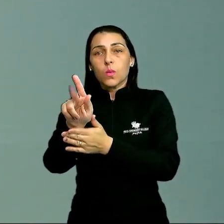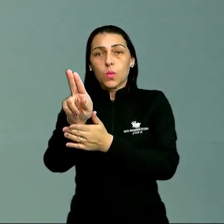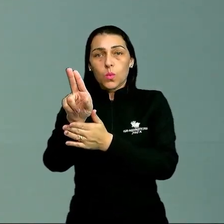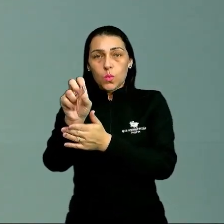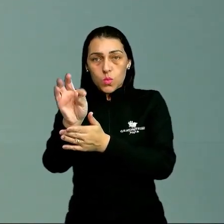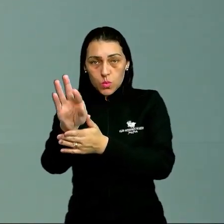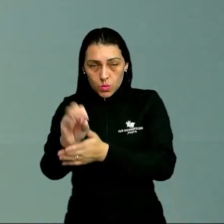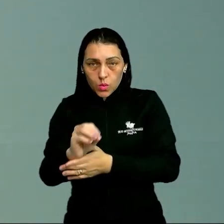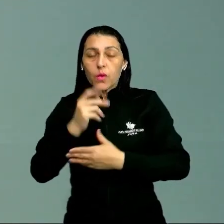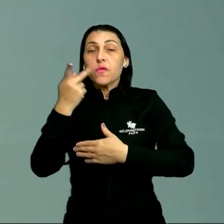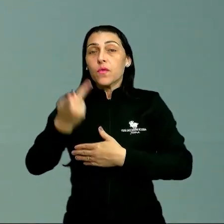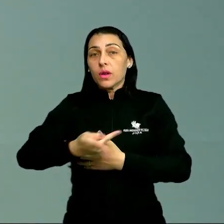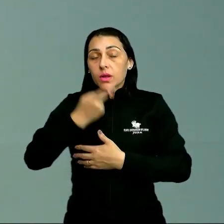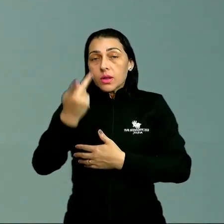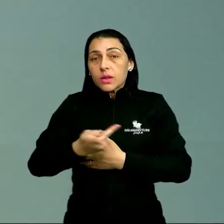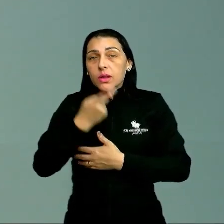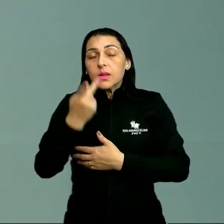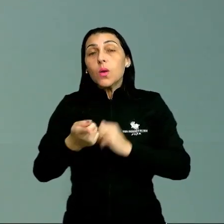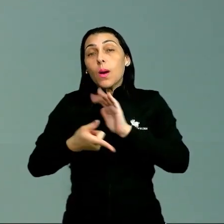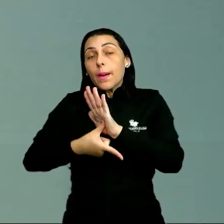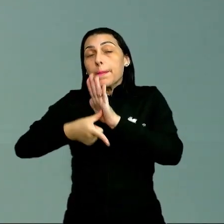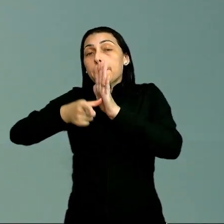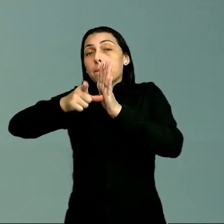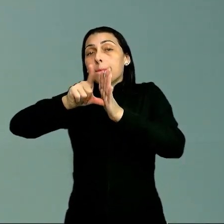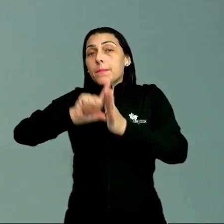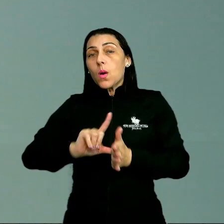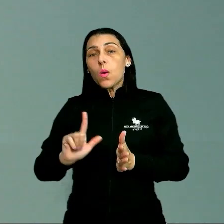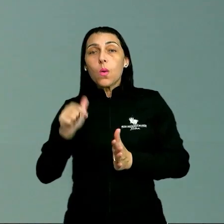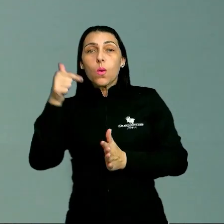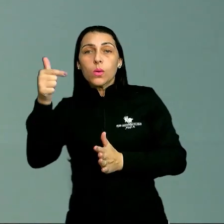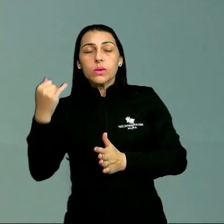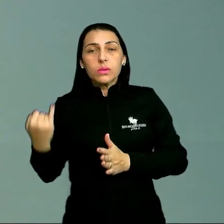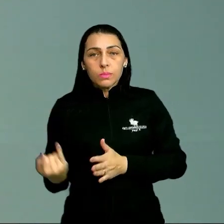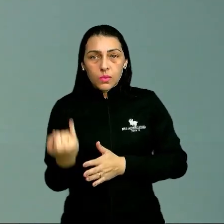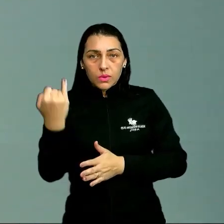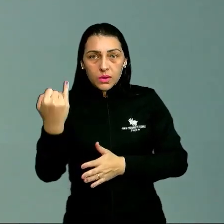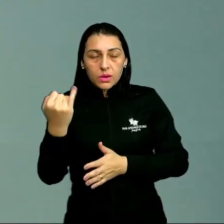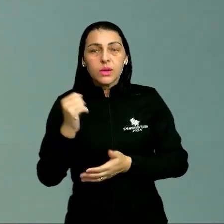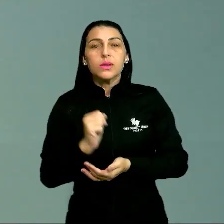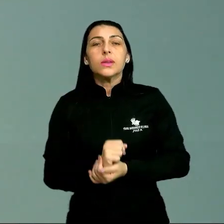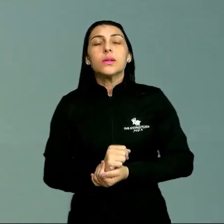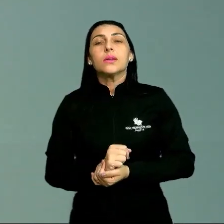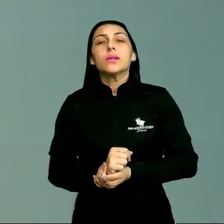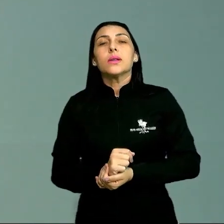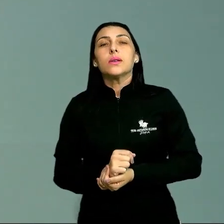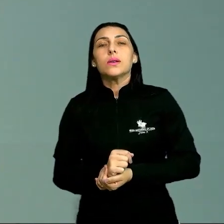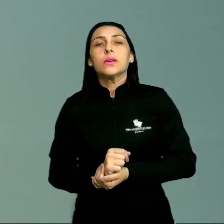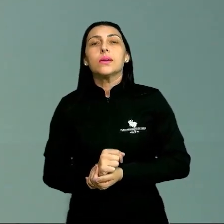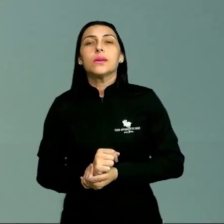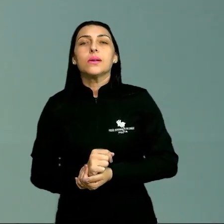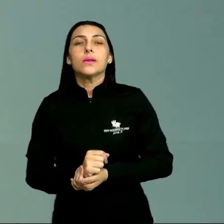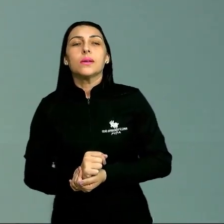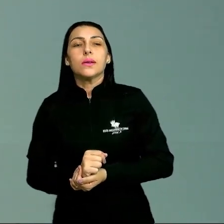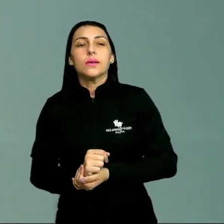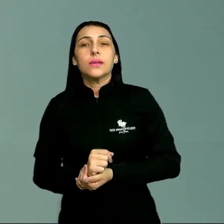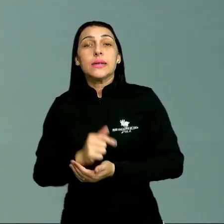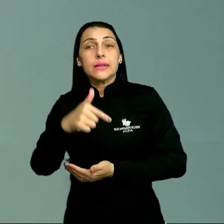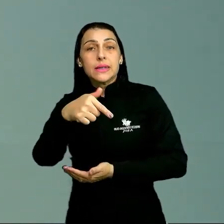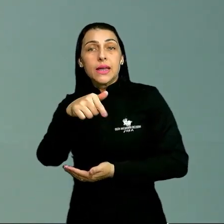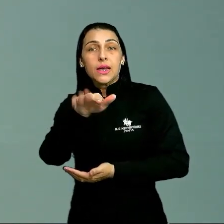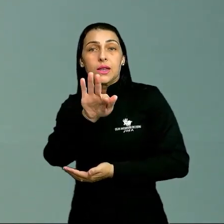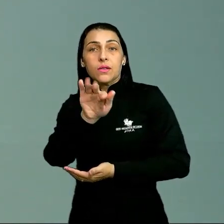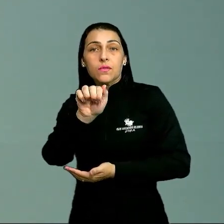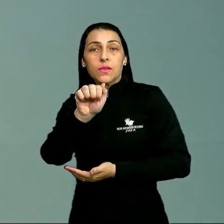acaba por dialogar ou anteceder outras obras importantes, tá? No caso aí seria o poema Sete Faces,